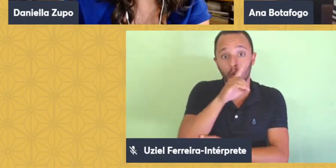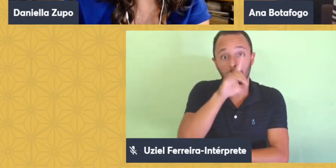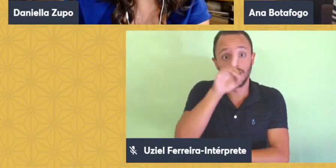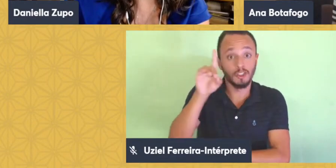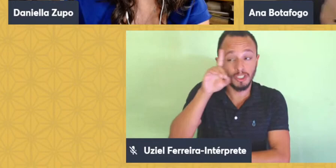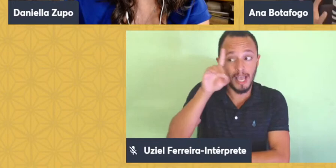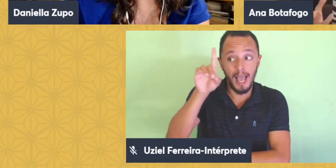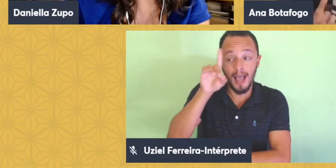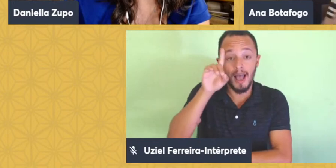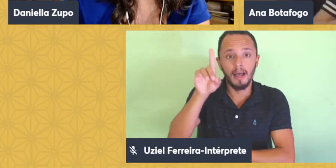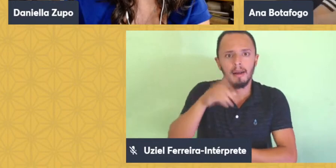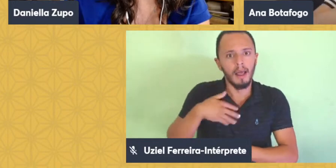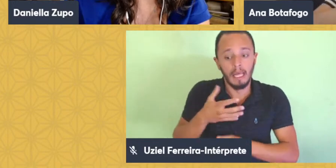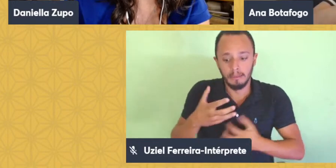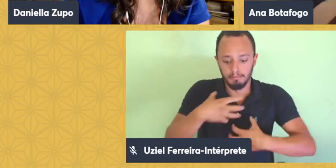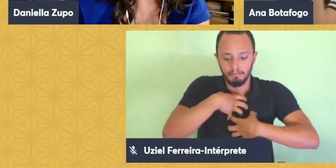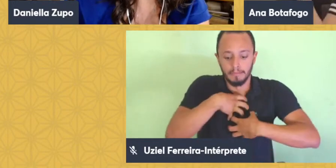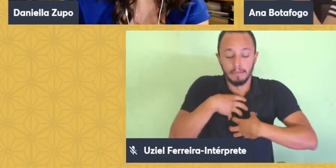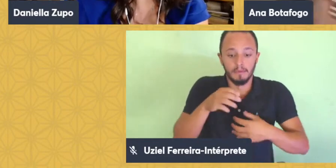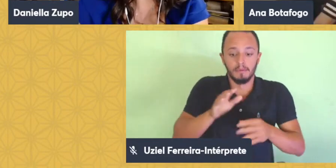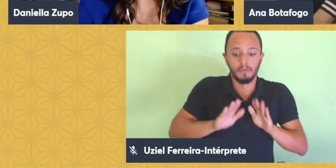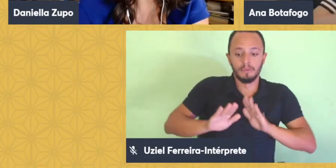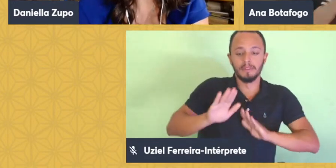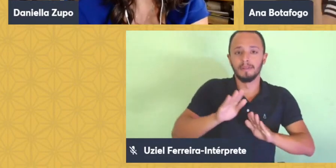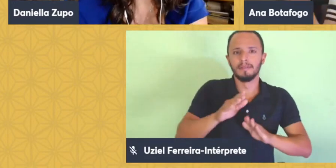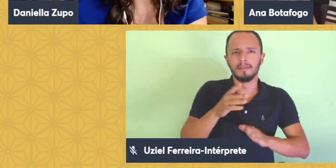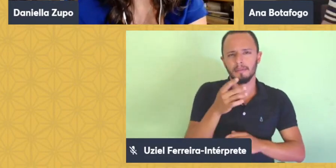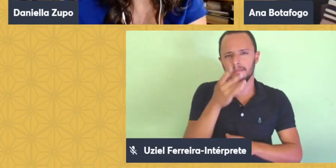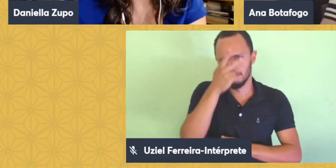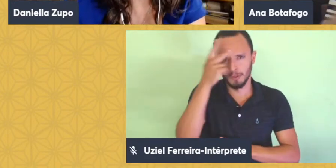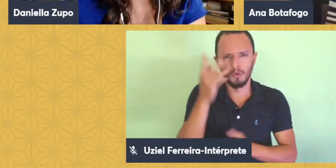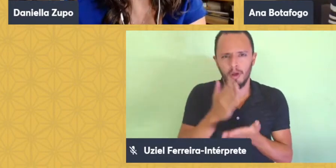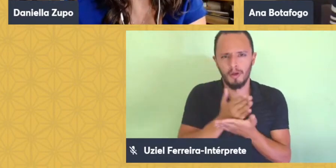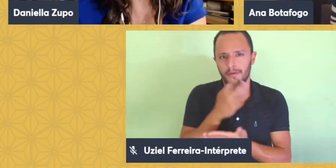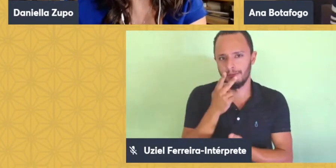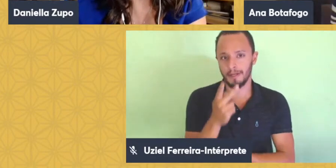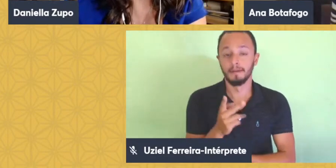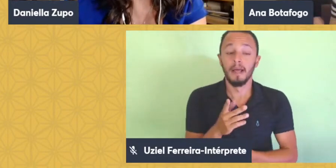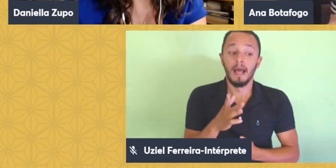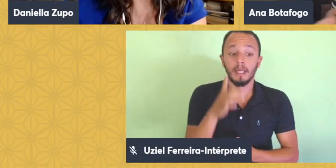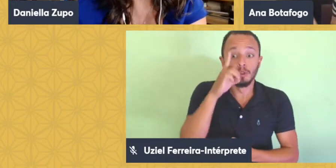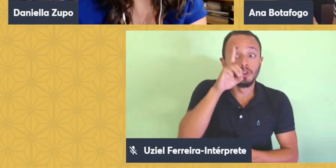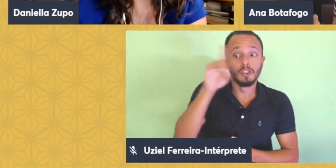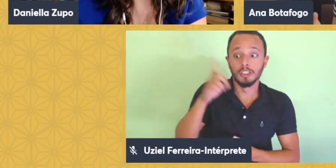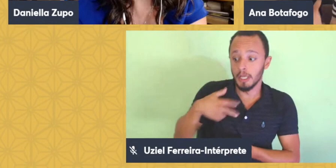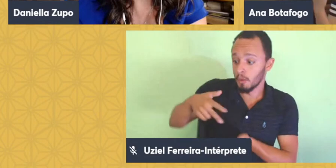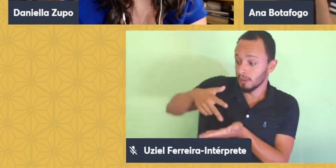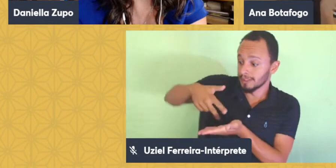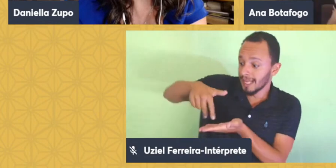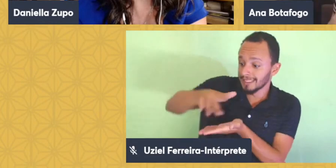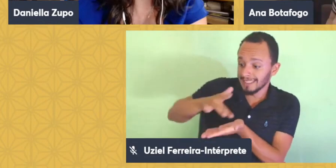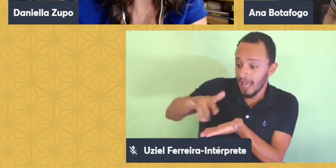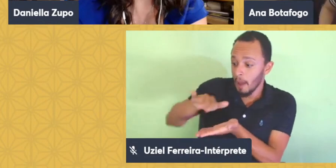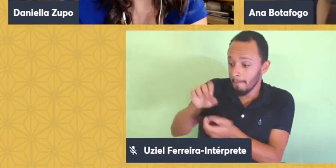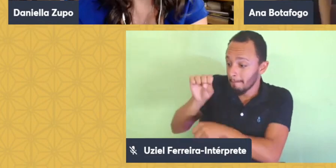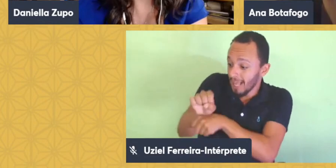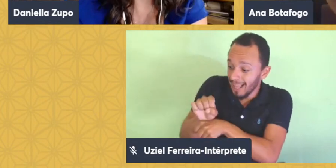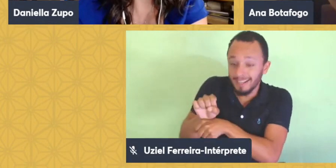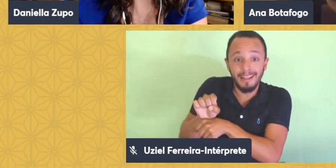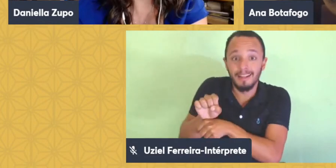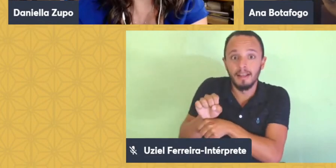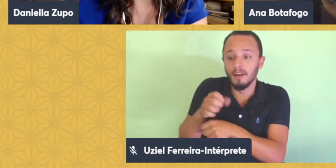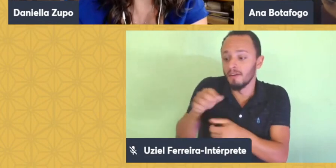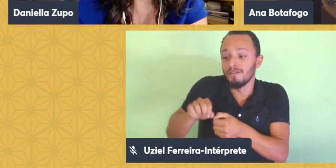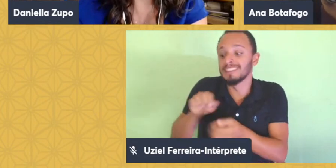ressentir muita gente diz ao dia que eu parar de dançar não quero mais saber não faço mais nada como um corpo que